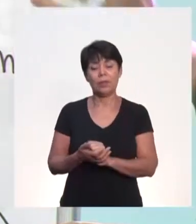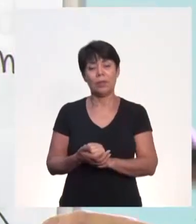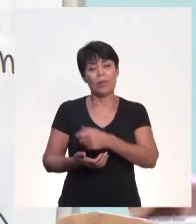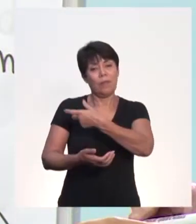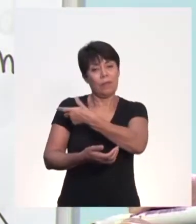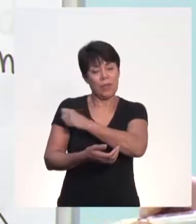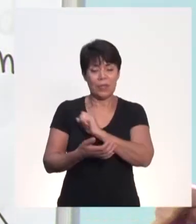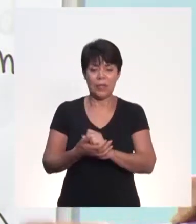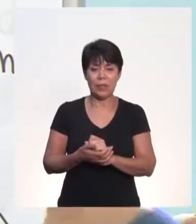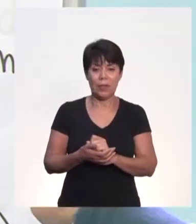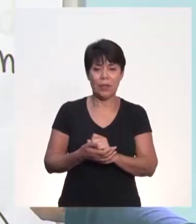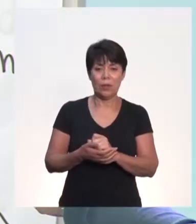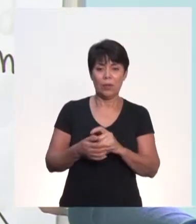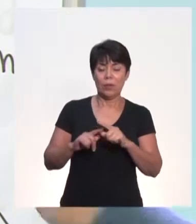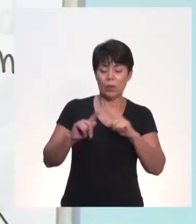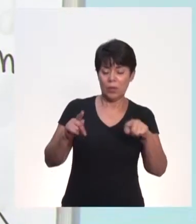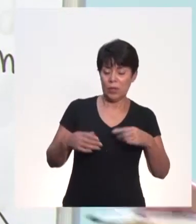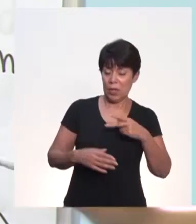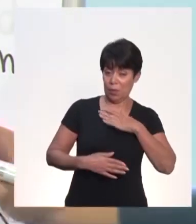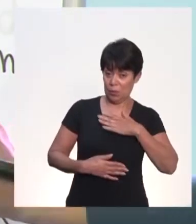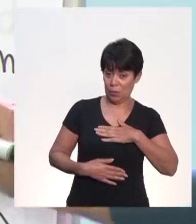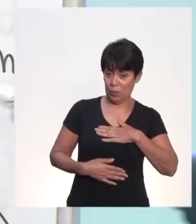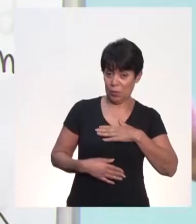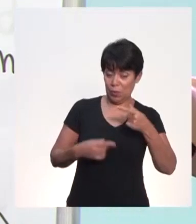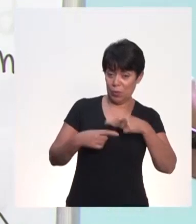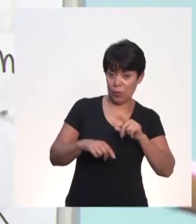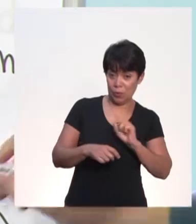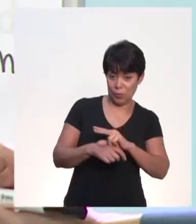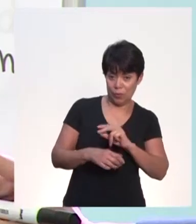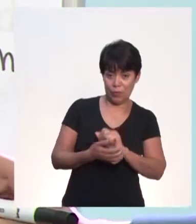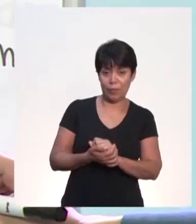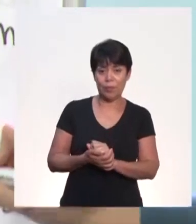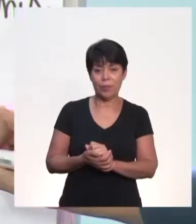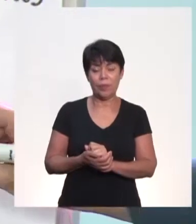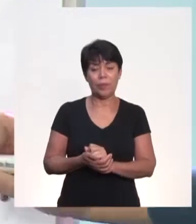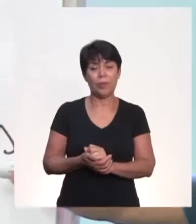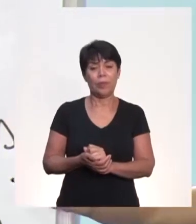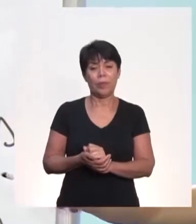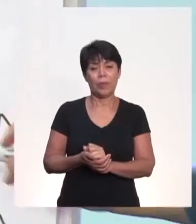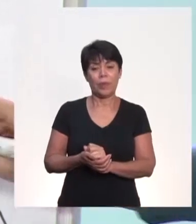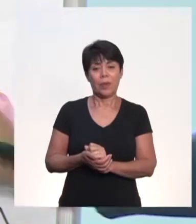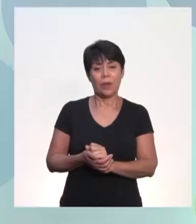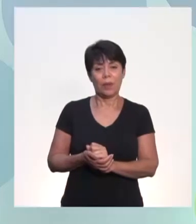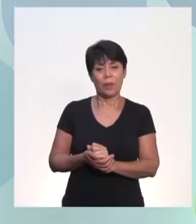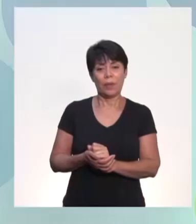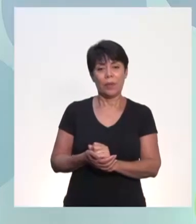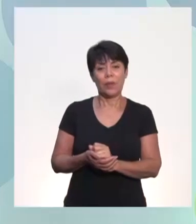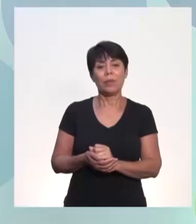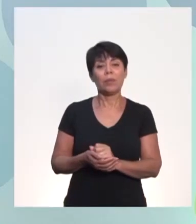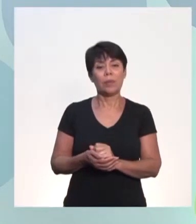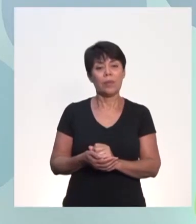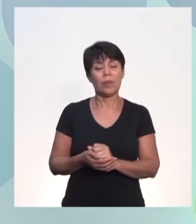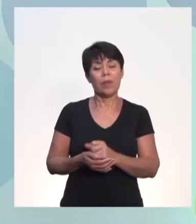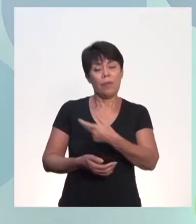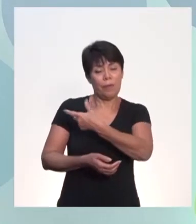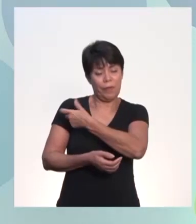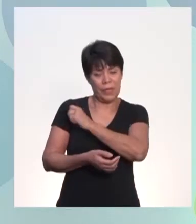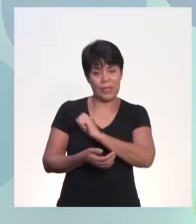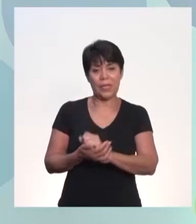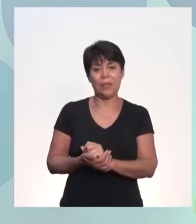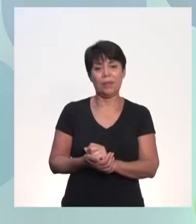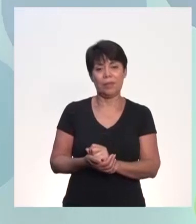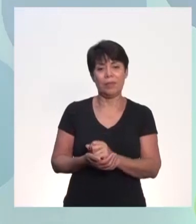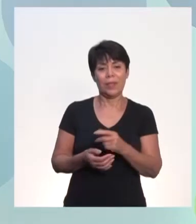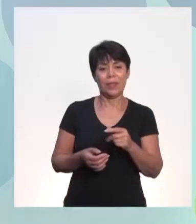sistema imunológico. Para ajudar o nosso organismo a combater as doenças, são desenvolvidas as